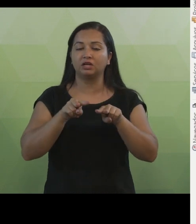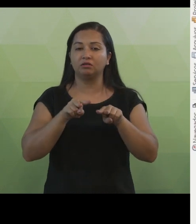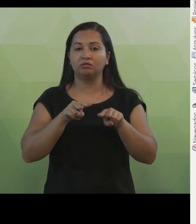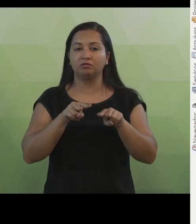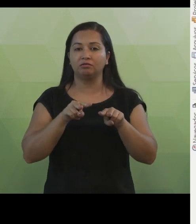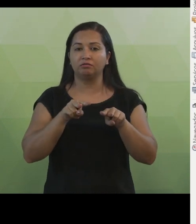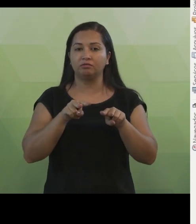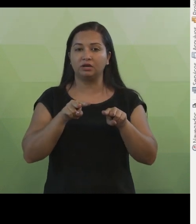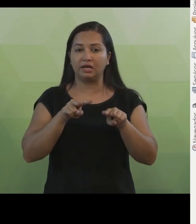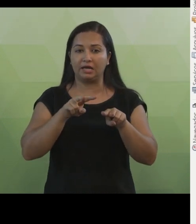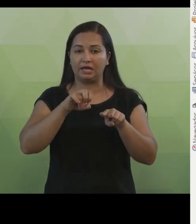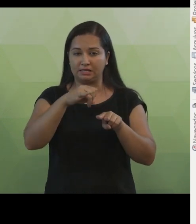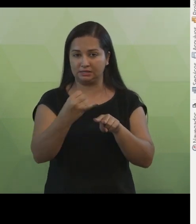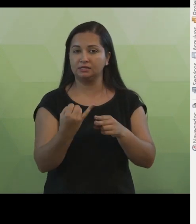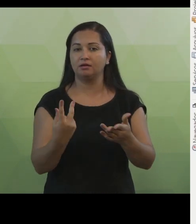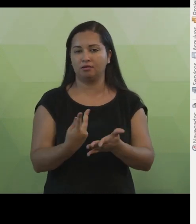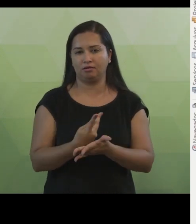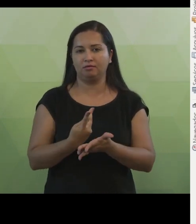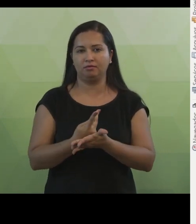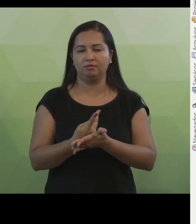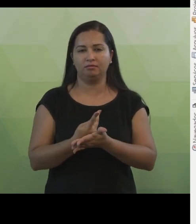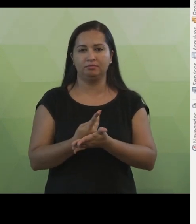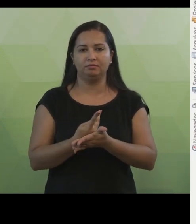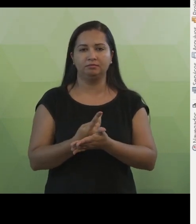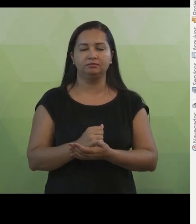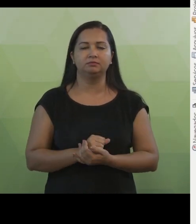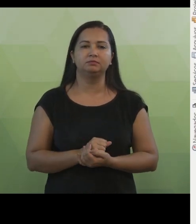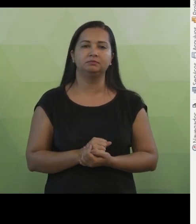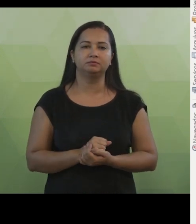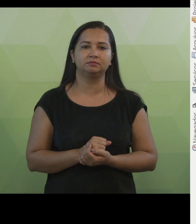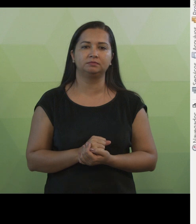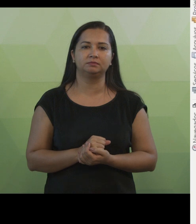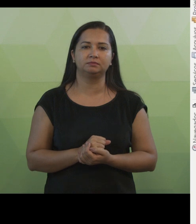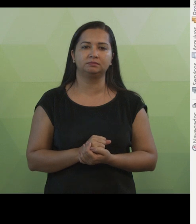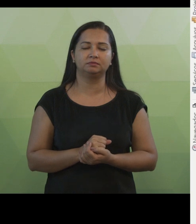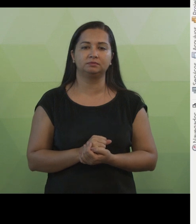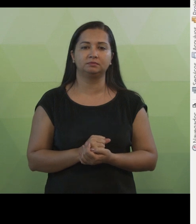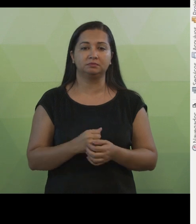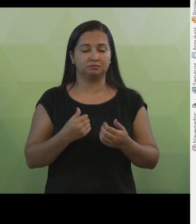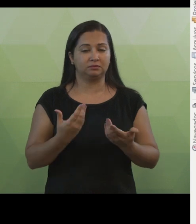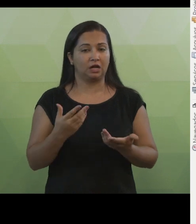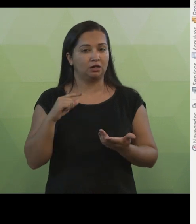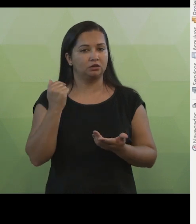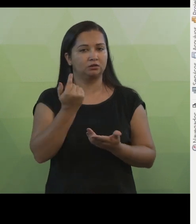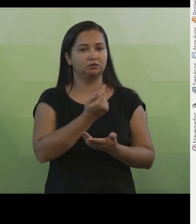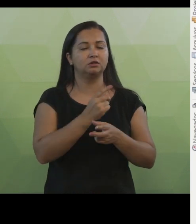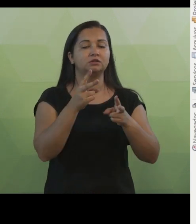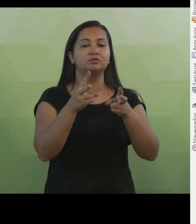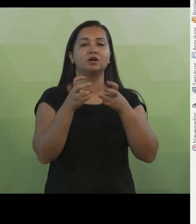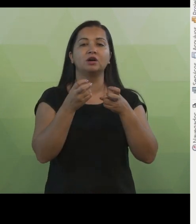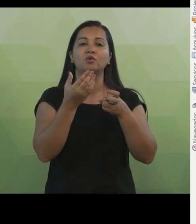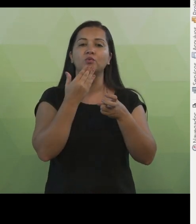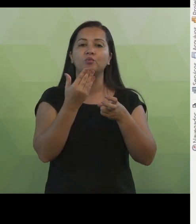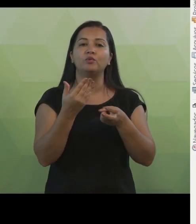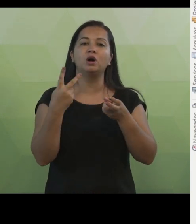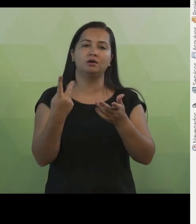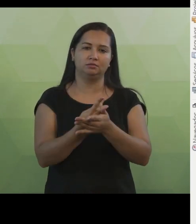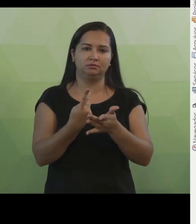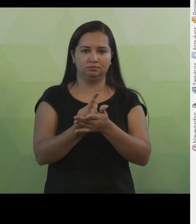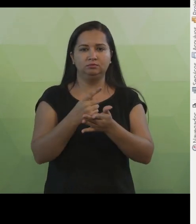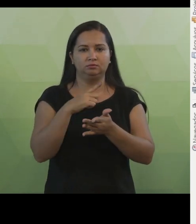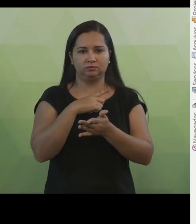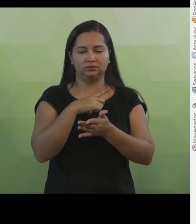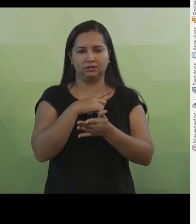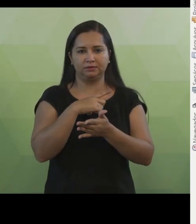de E. Repare o seguinte, a própria IDE do Java, ela já faz uma